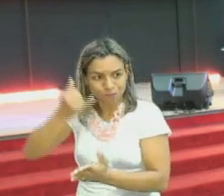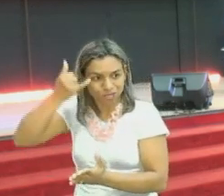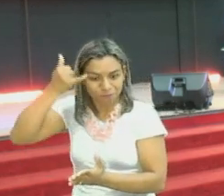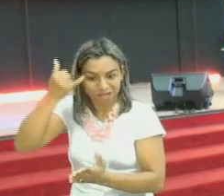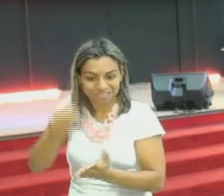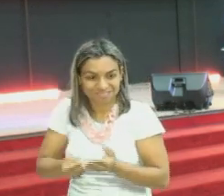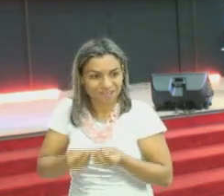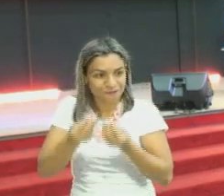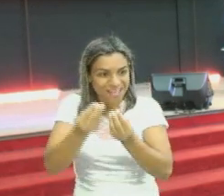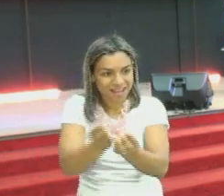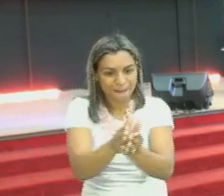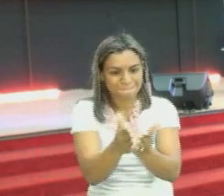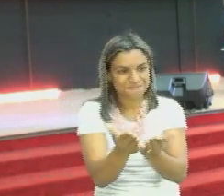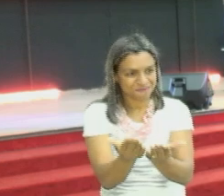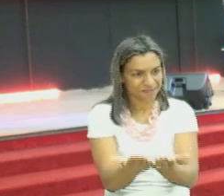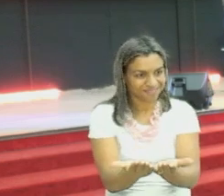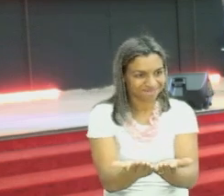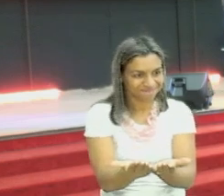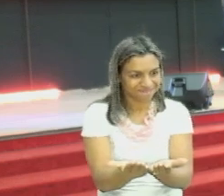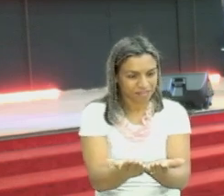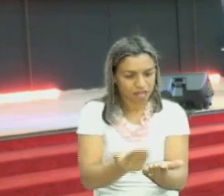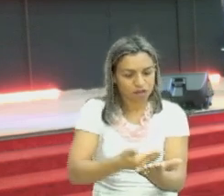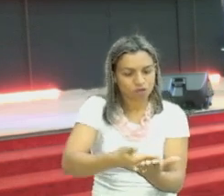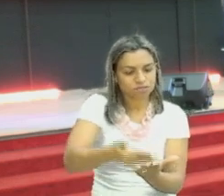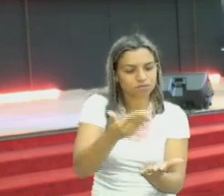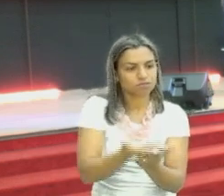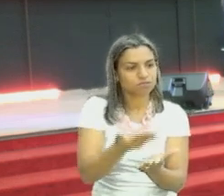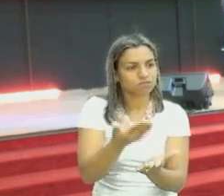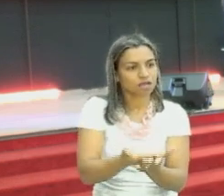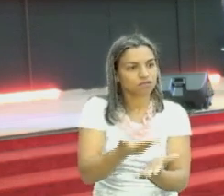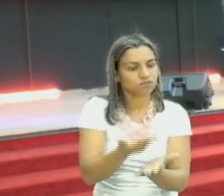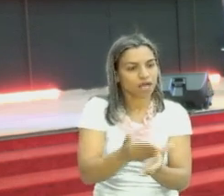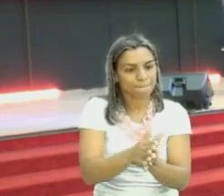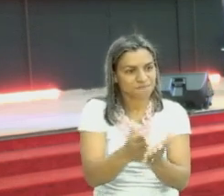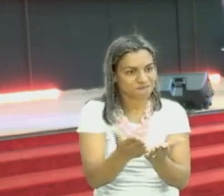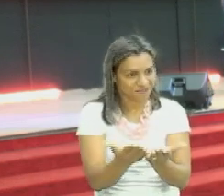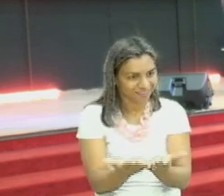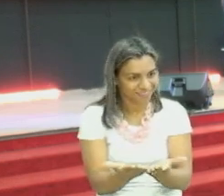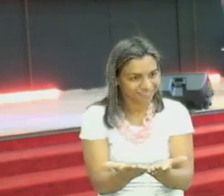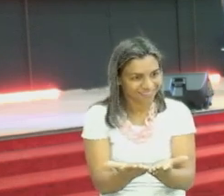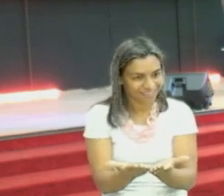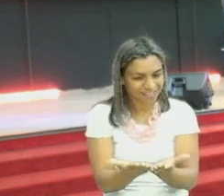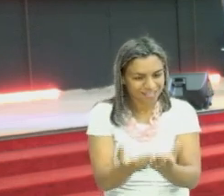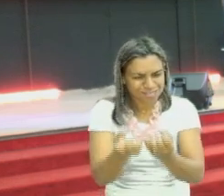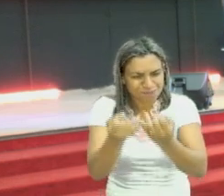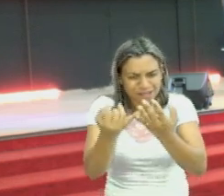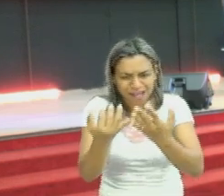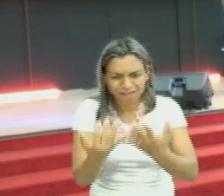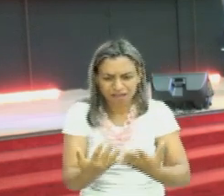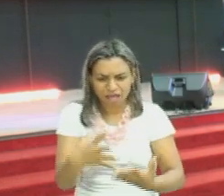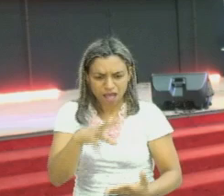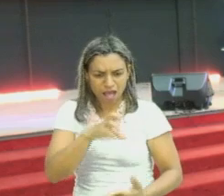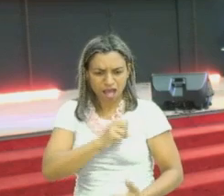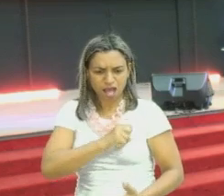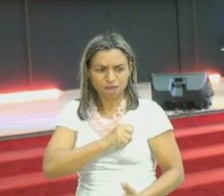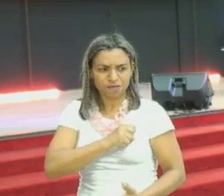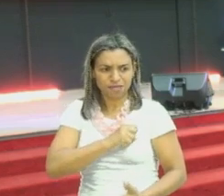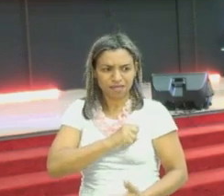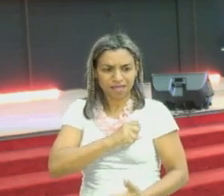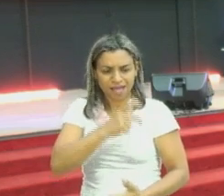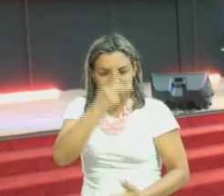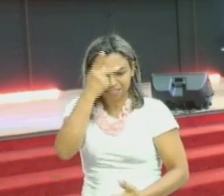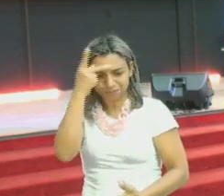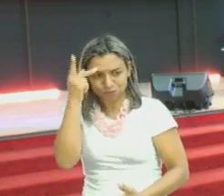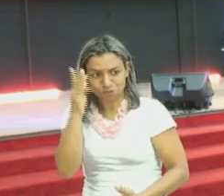leu as palavras de Jesus: amem os vossos inimigos, perdoe os